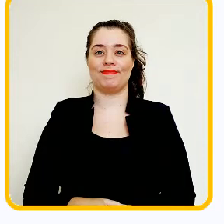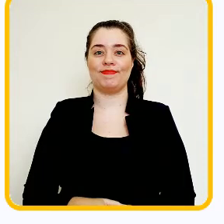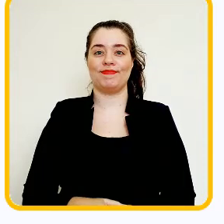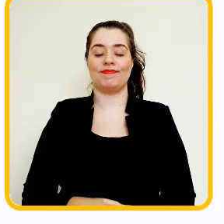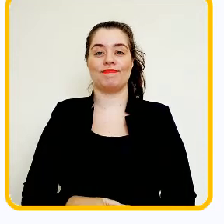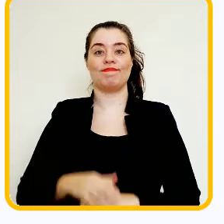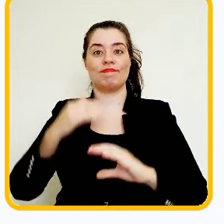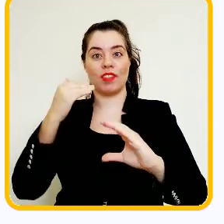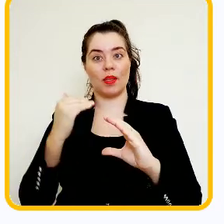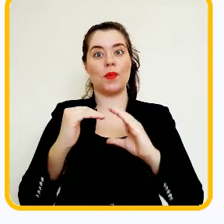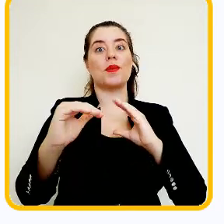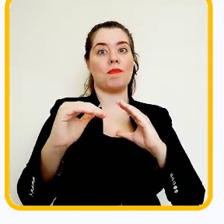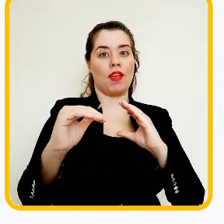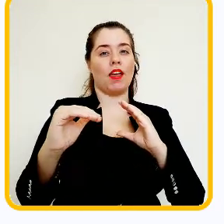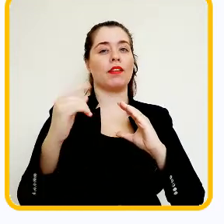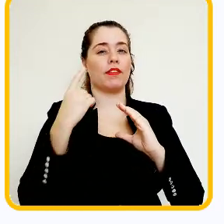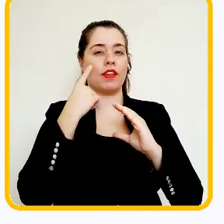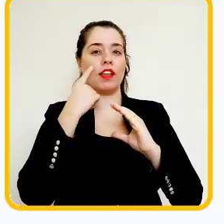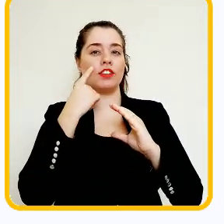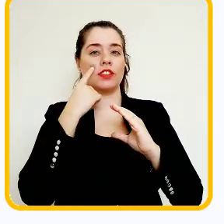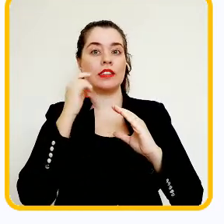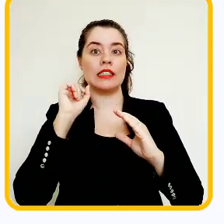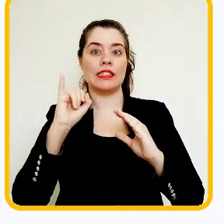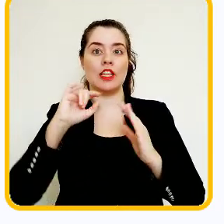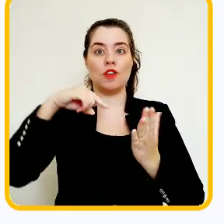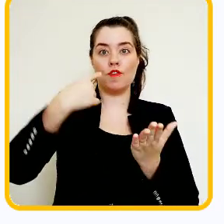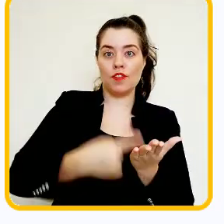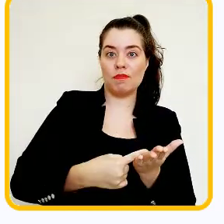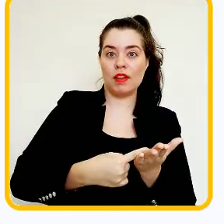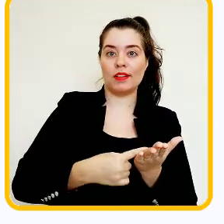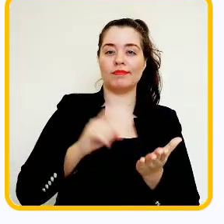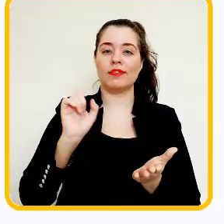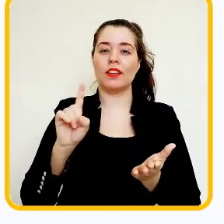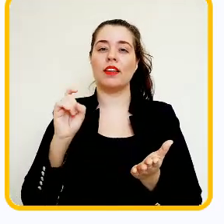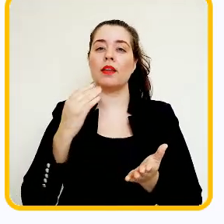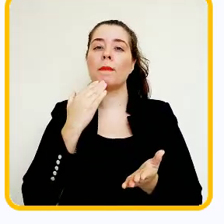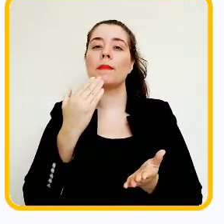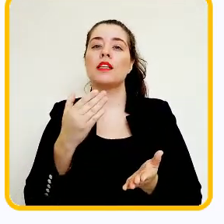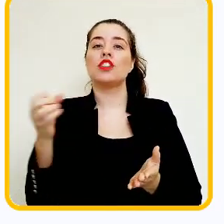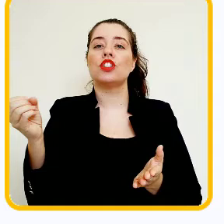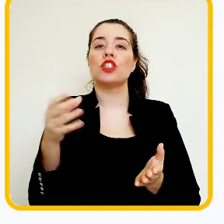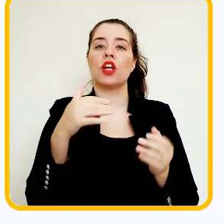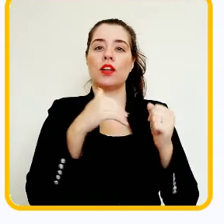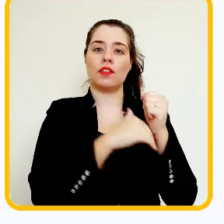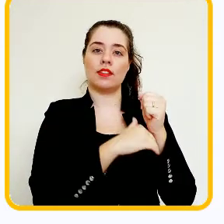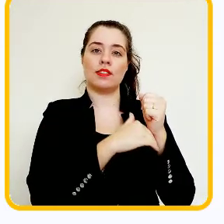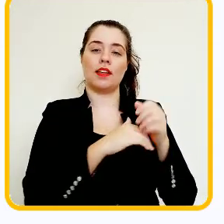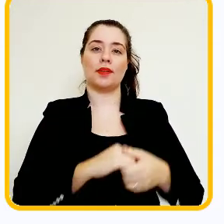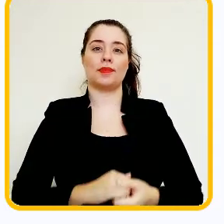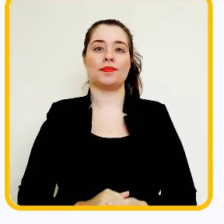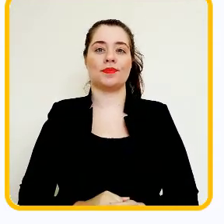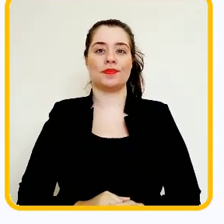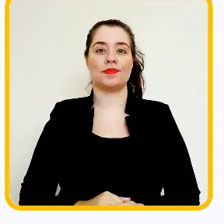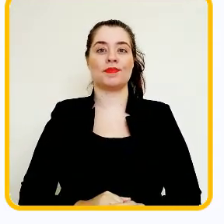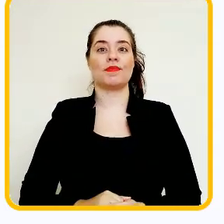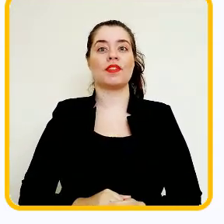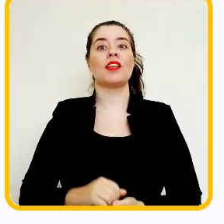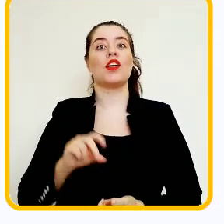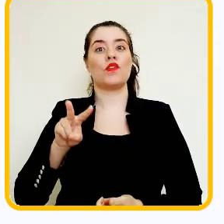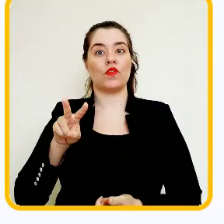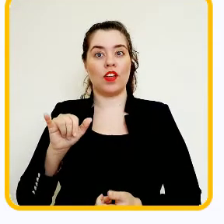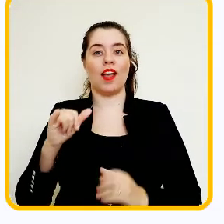Verificar. Você visualizará o seu e-mail. Caso seja confirmado, clique em Solicitar nova